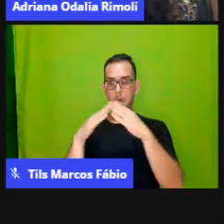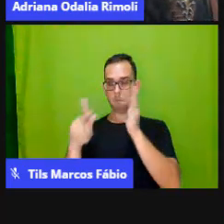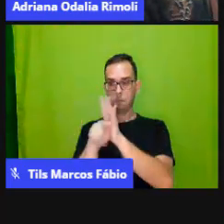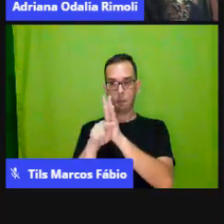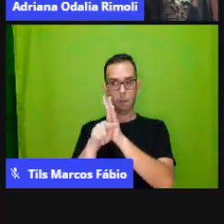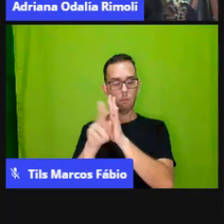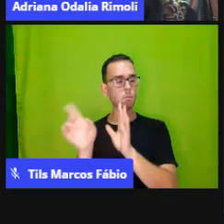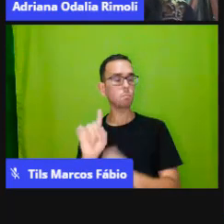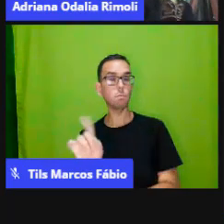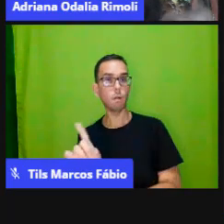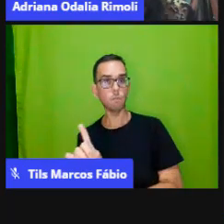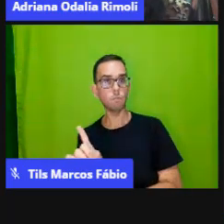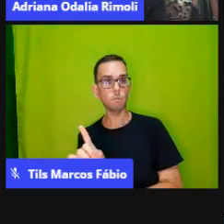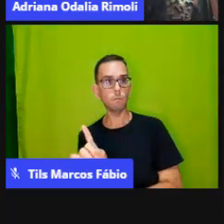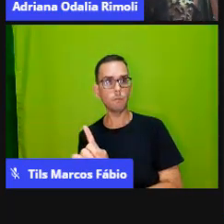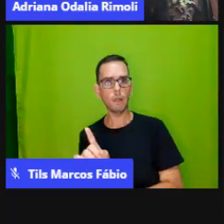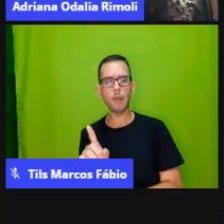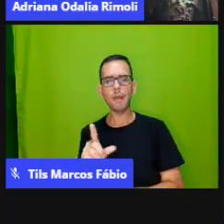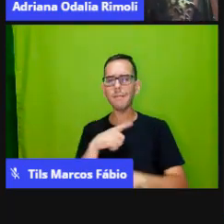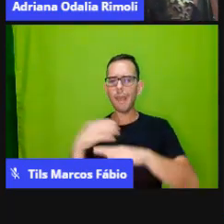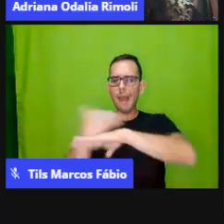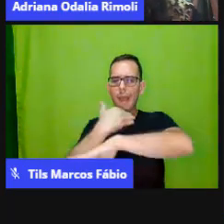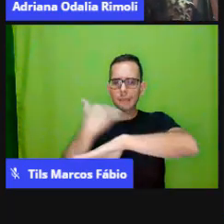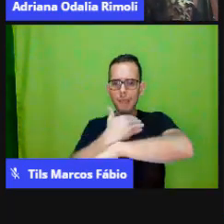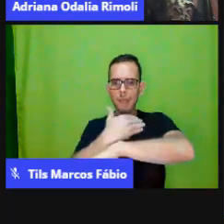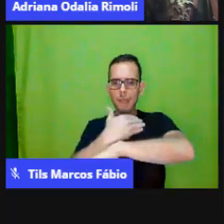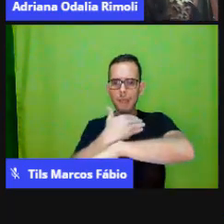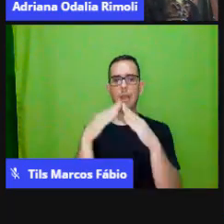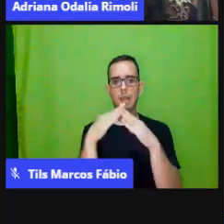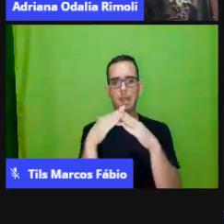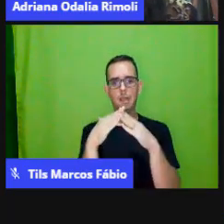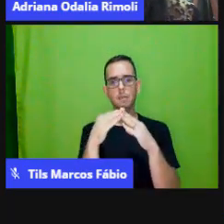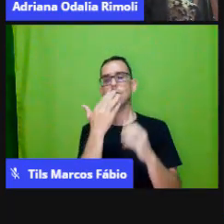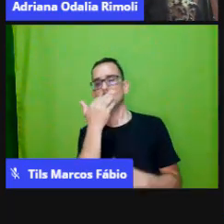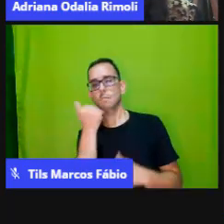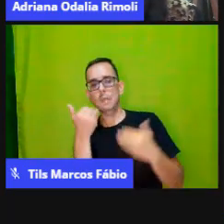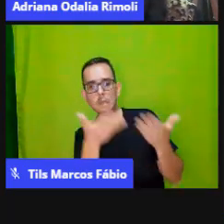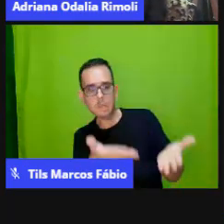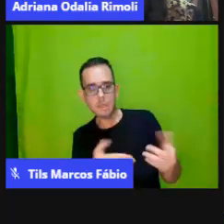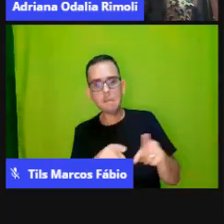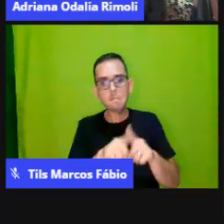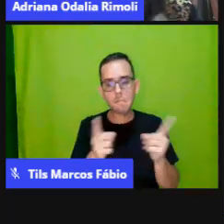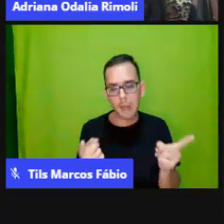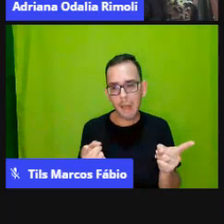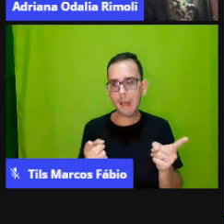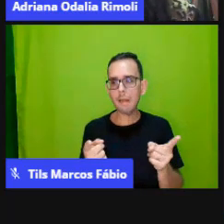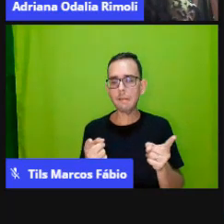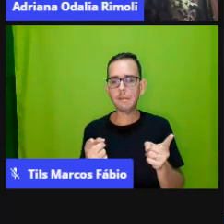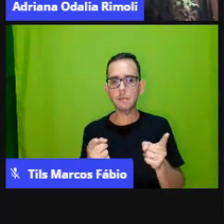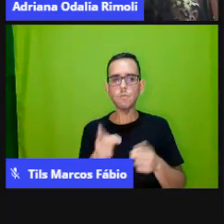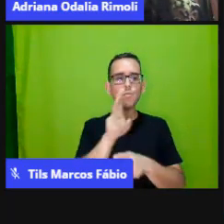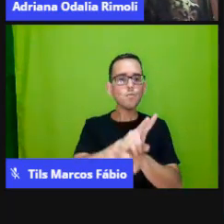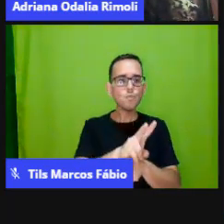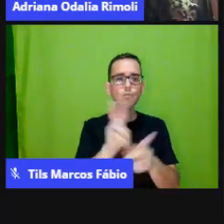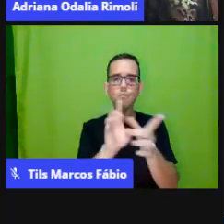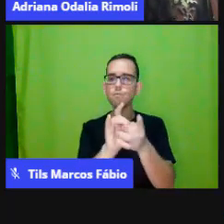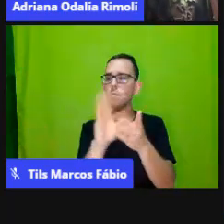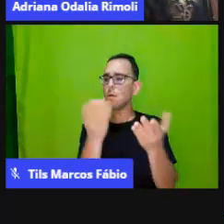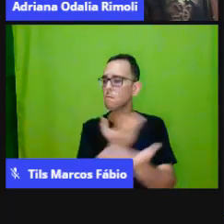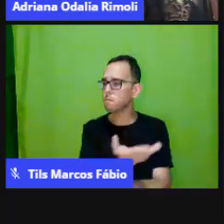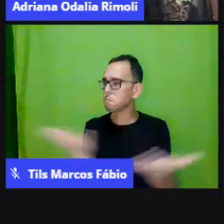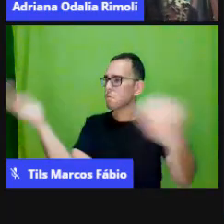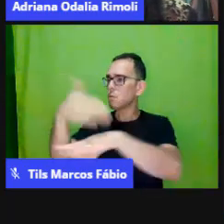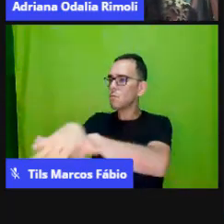semi-domiciliados, que eles têm acesso à casa, eles recebem comida, mas os tutores permitem que eles tenham acesso à